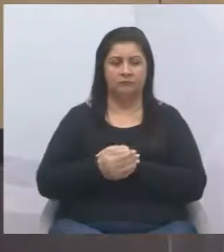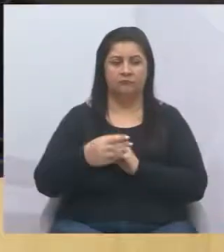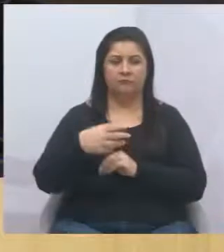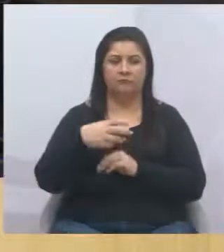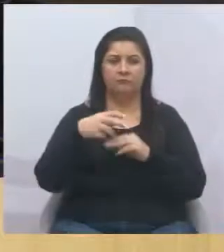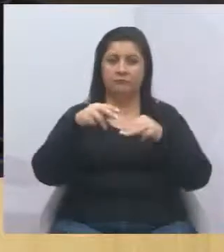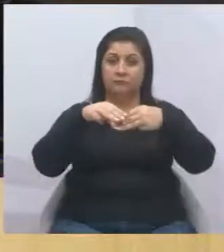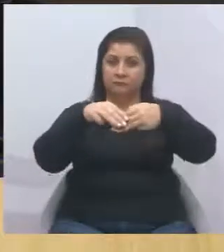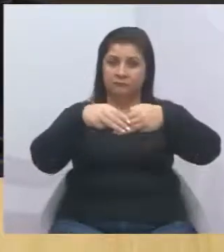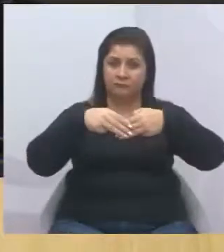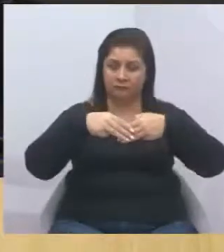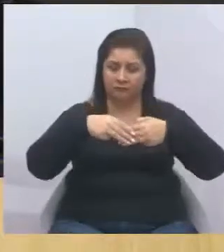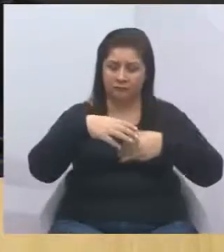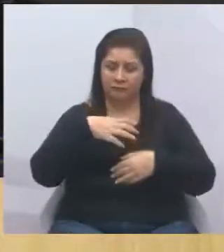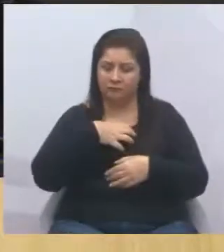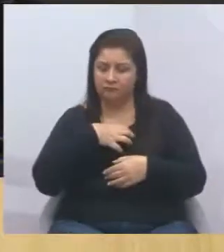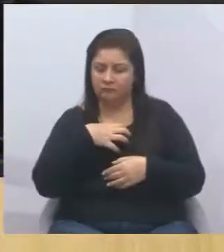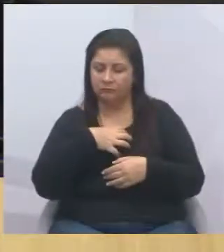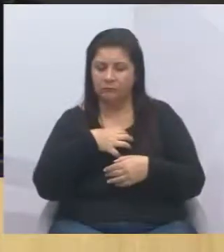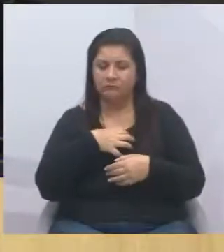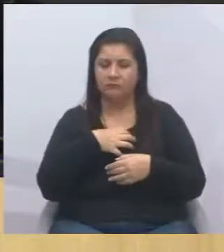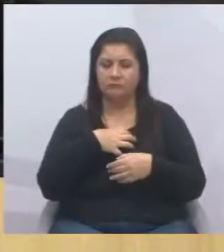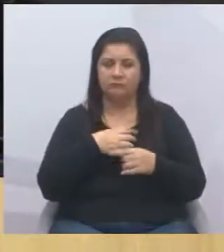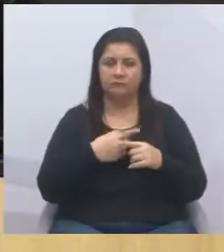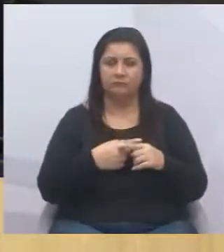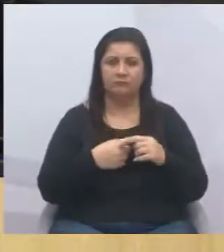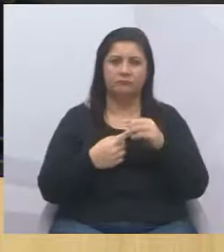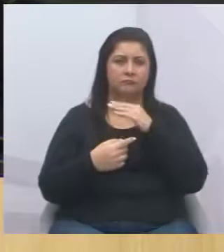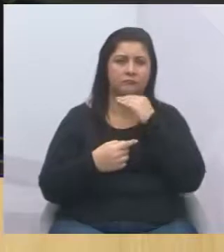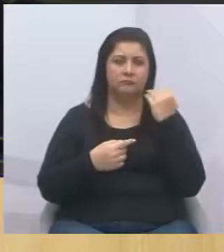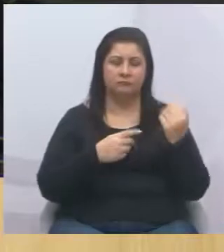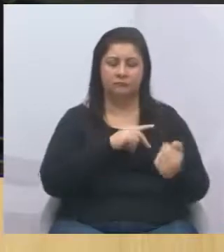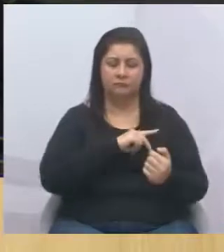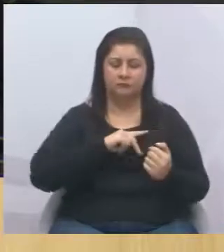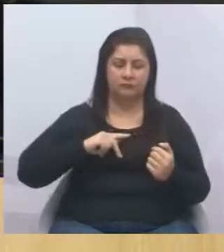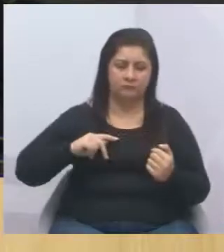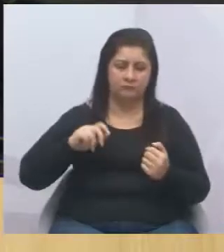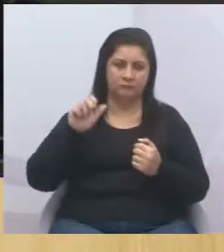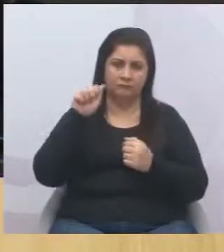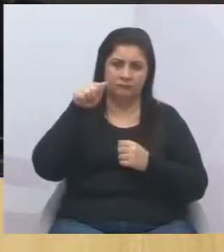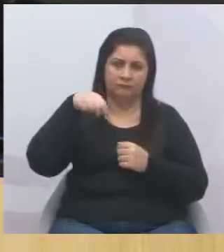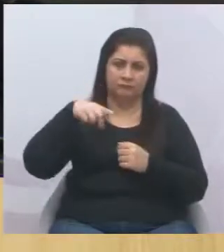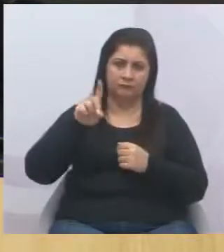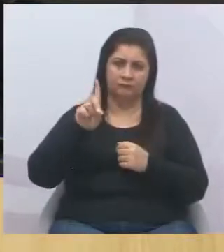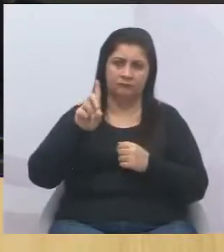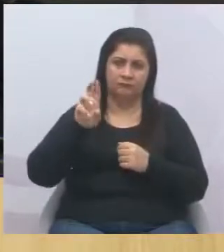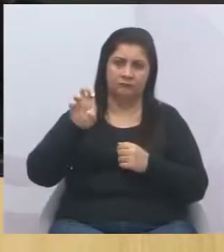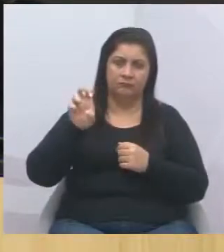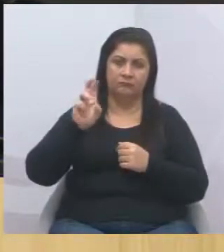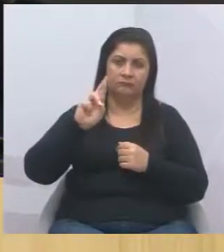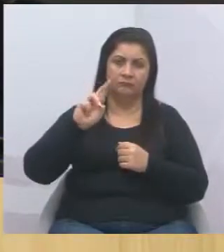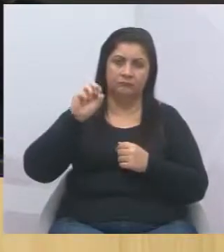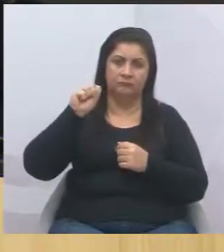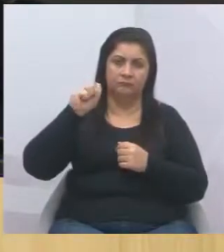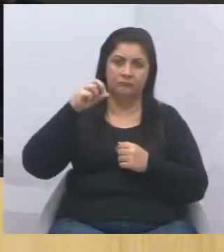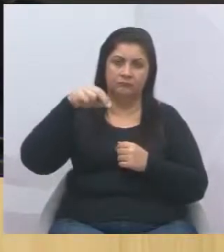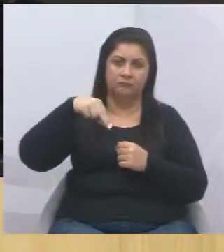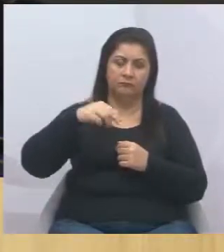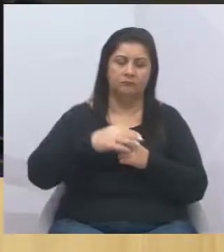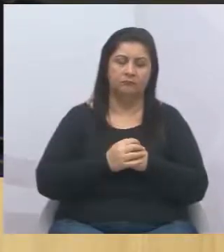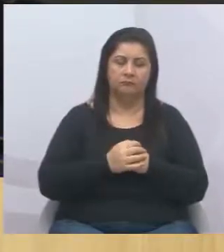Voto de pesar pelo falecimento do pastor Anderson Scarabello, na